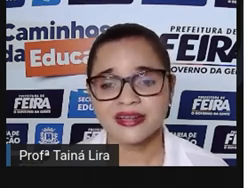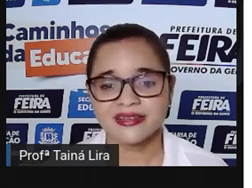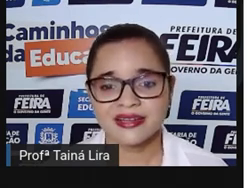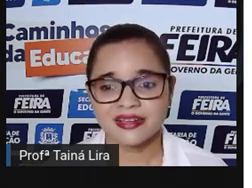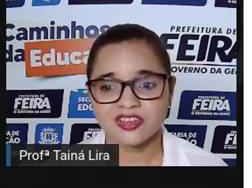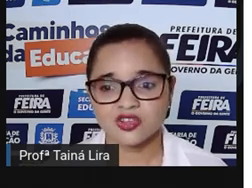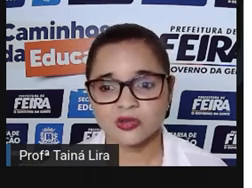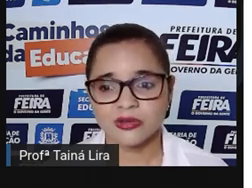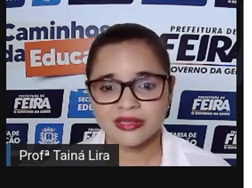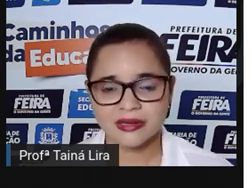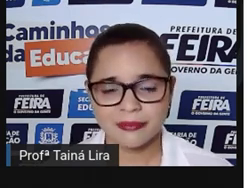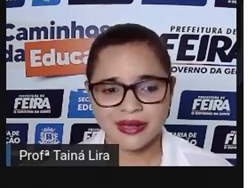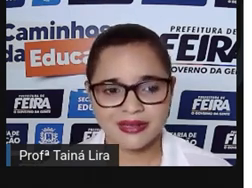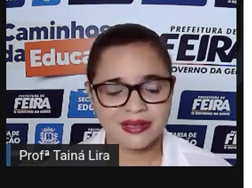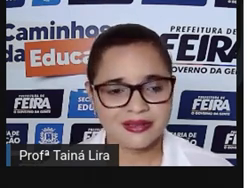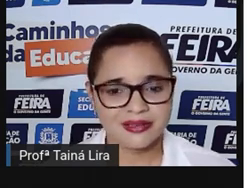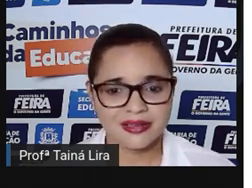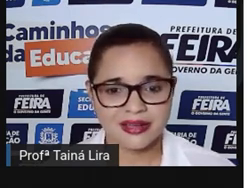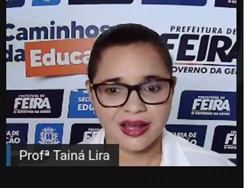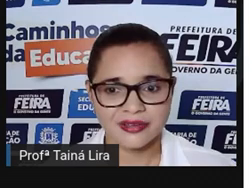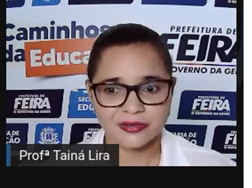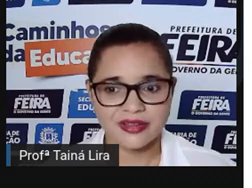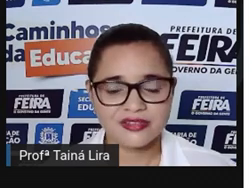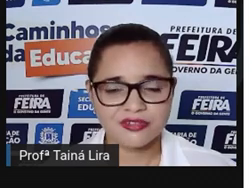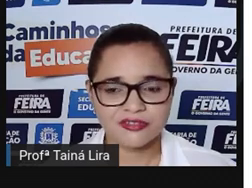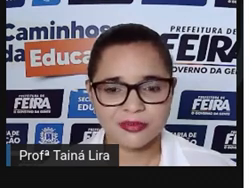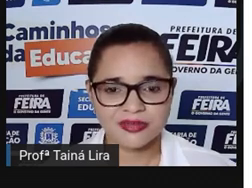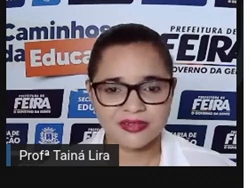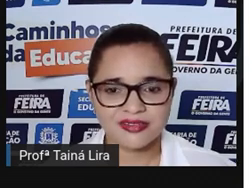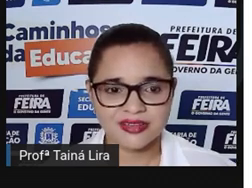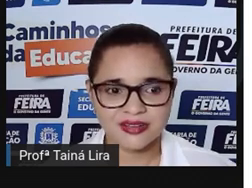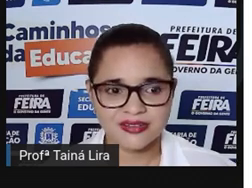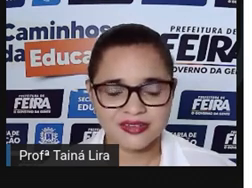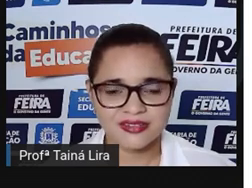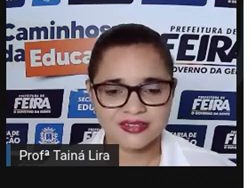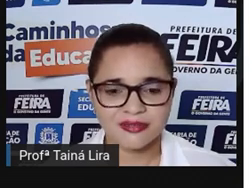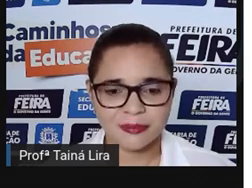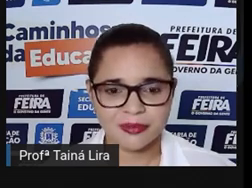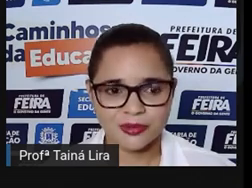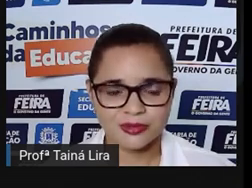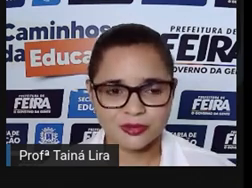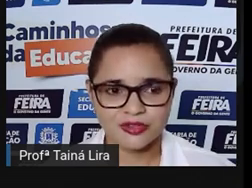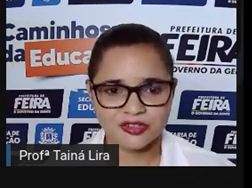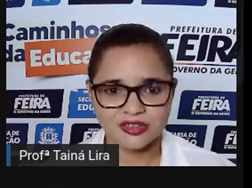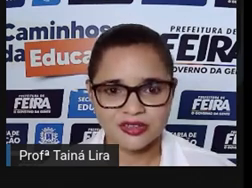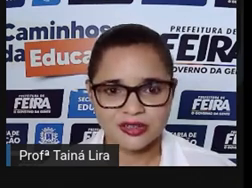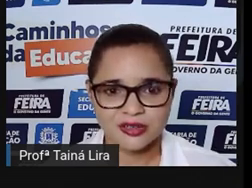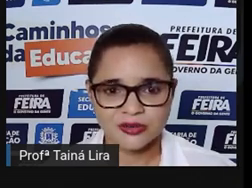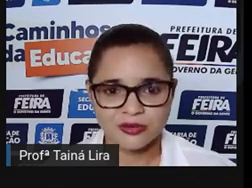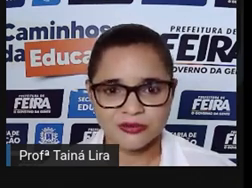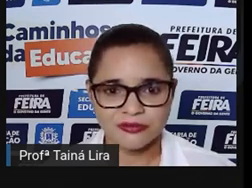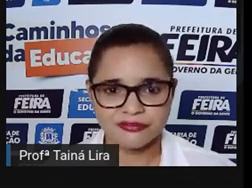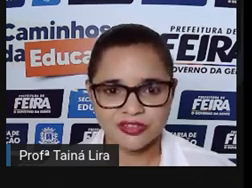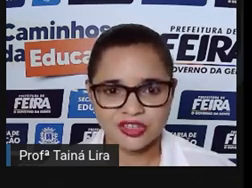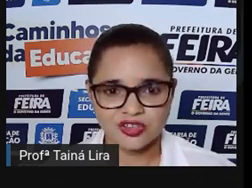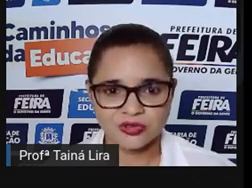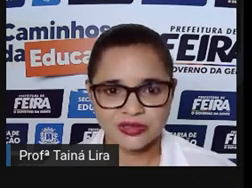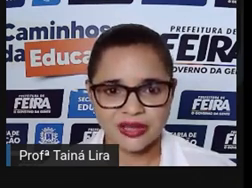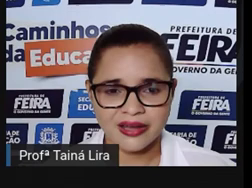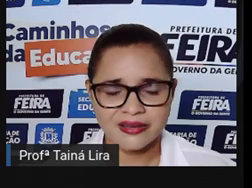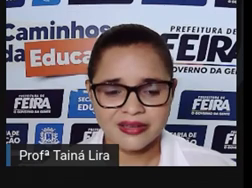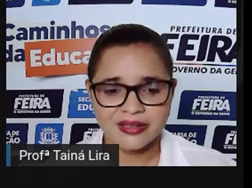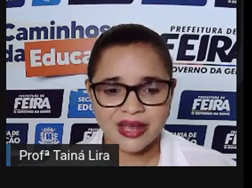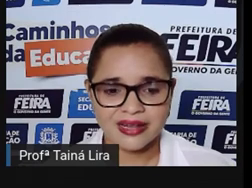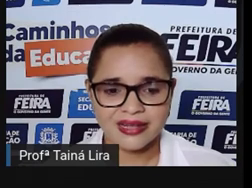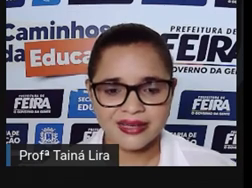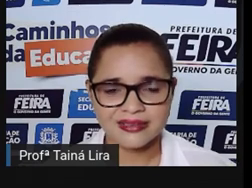Bom, será que a internet ajuda ou atrapalha aí o desenvolvimento das crianças? Então, a Pro trouxe um vídeo,